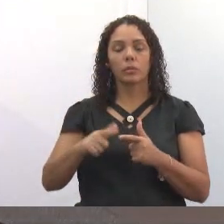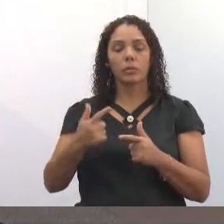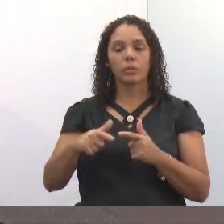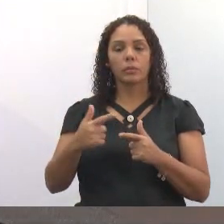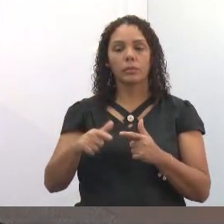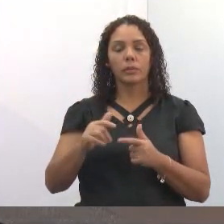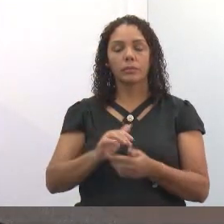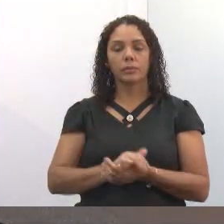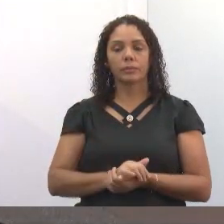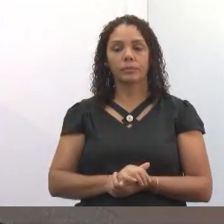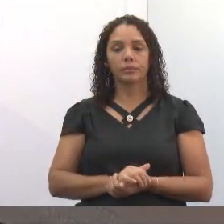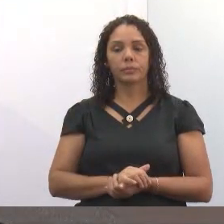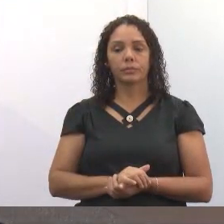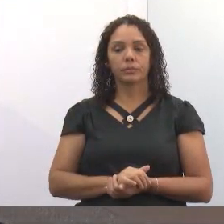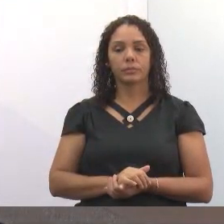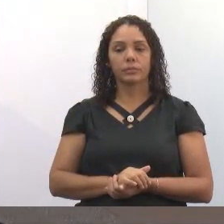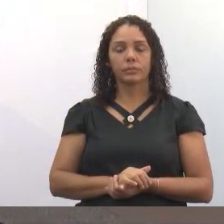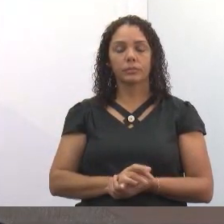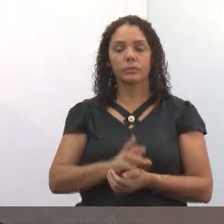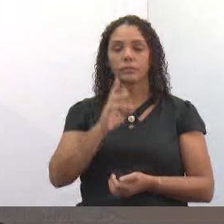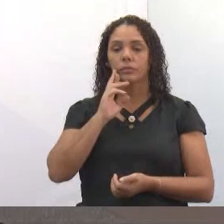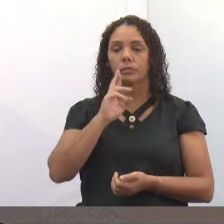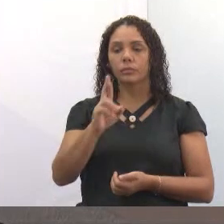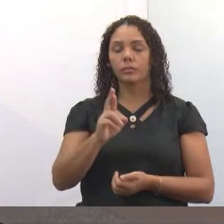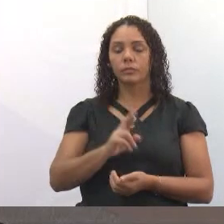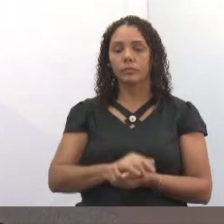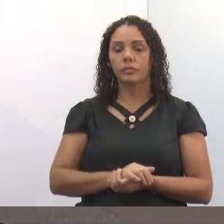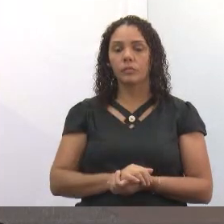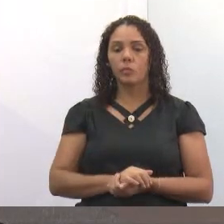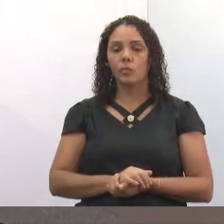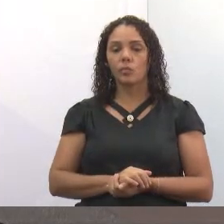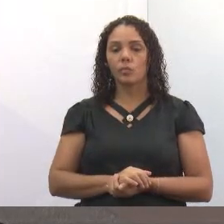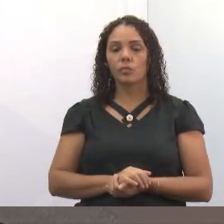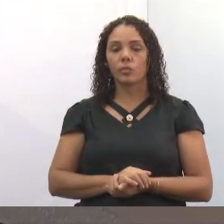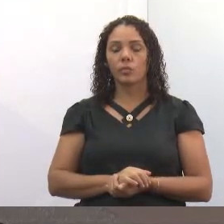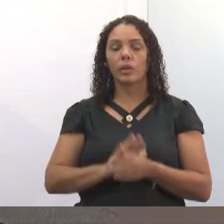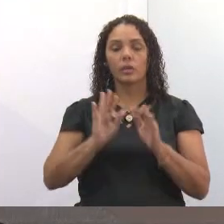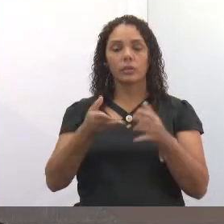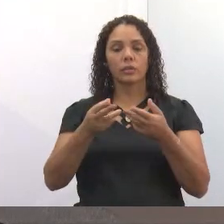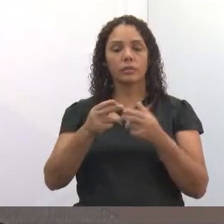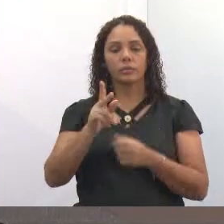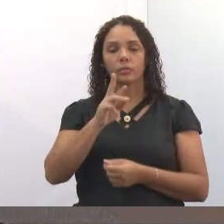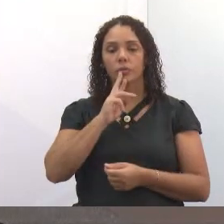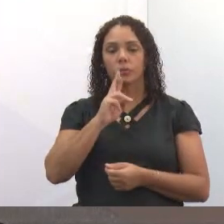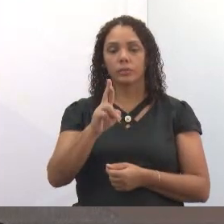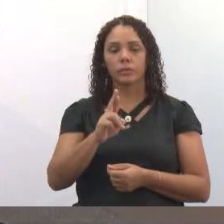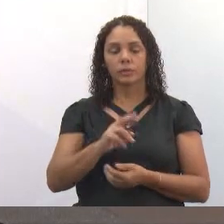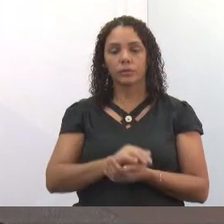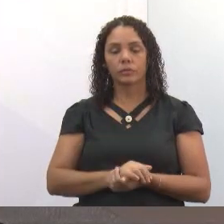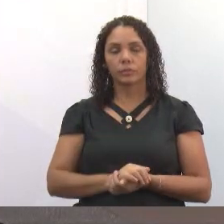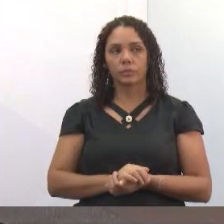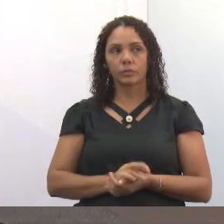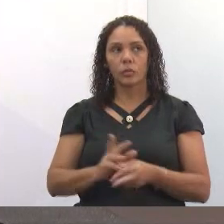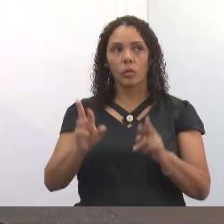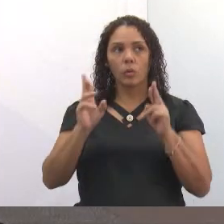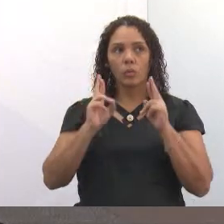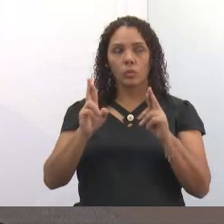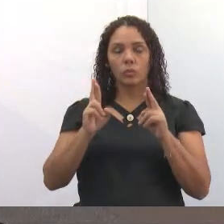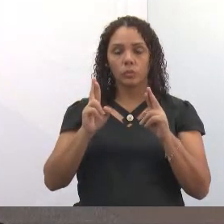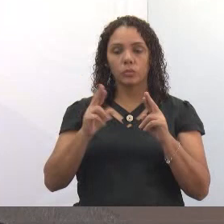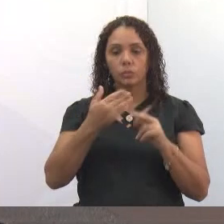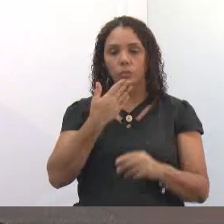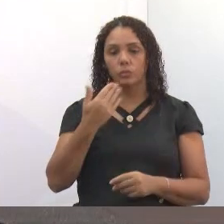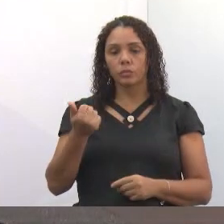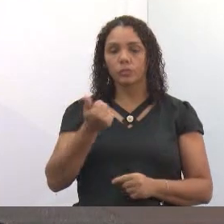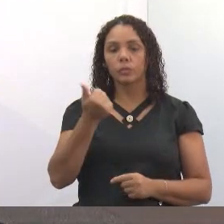Narrado, resposta, as escritas nas questões 2. Sem mais, para o momento, registro, voto de estima e consideração,